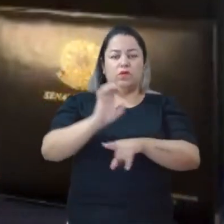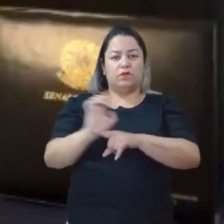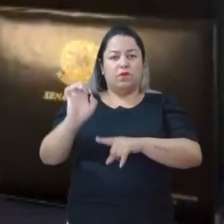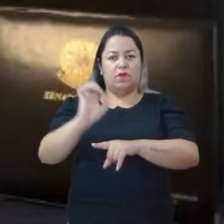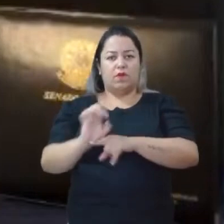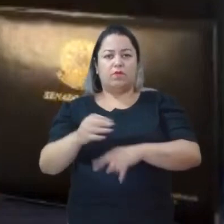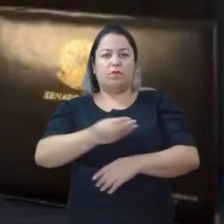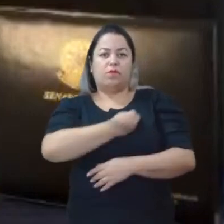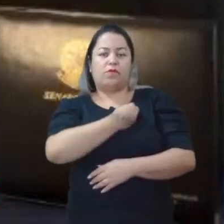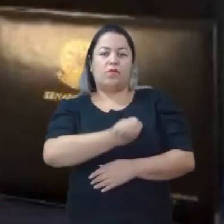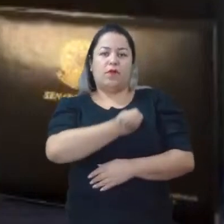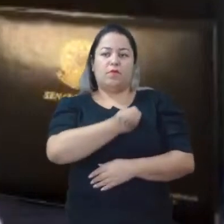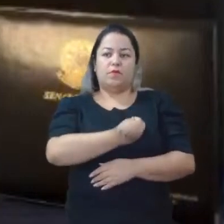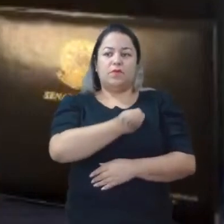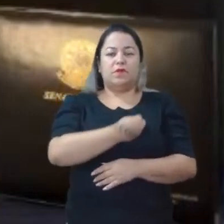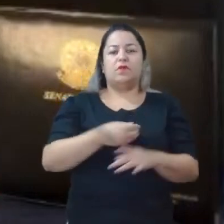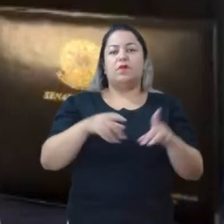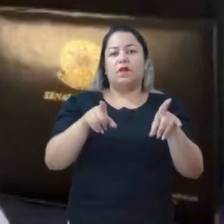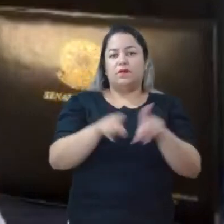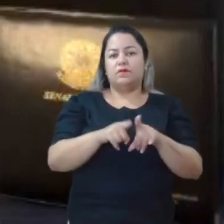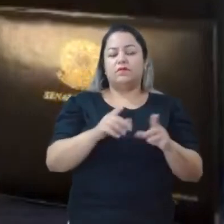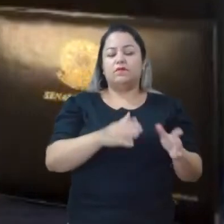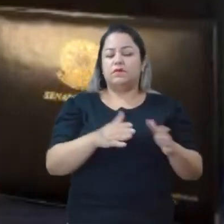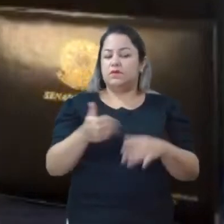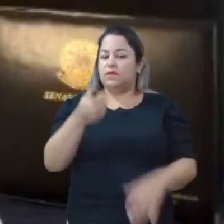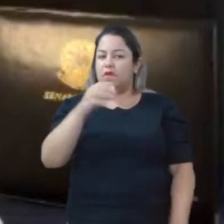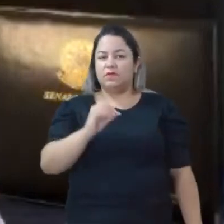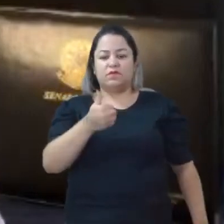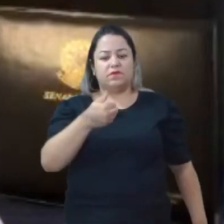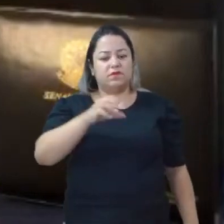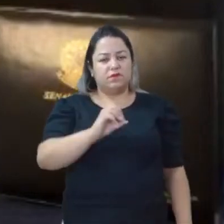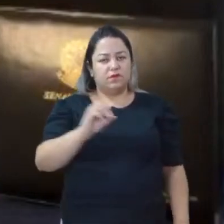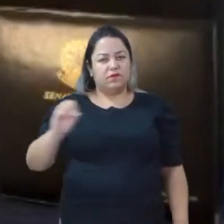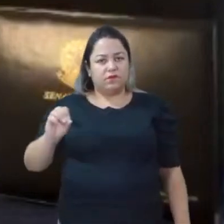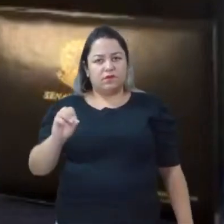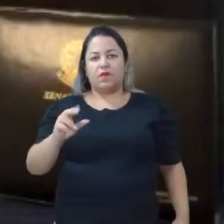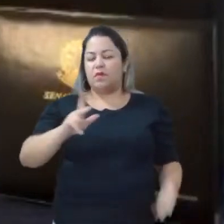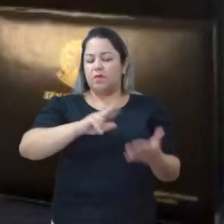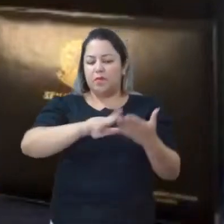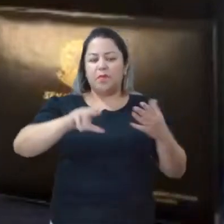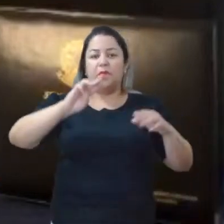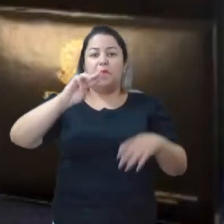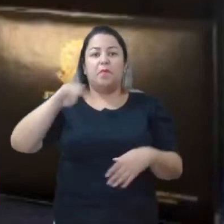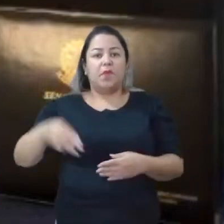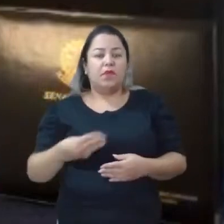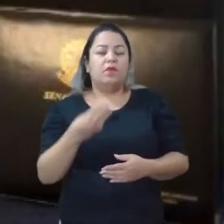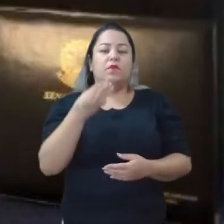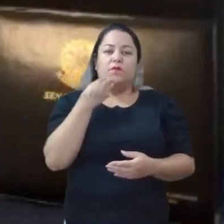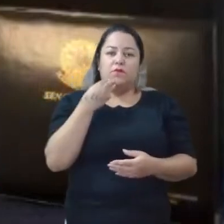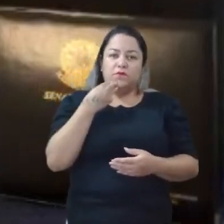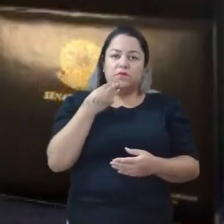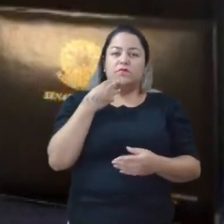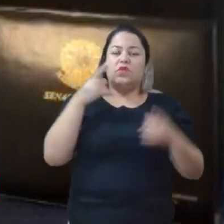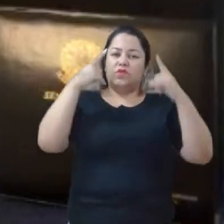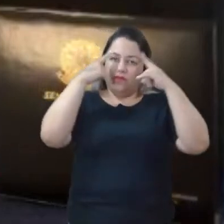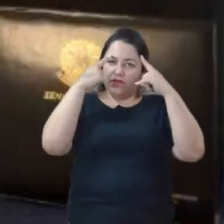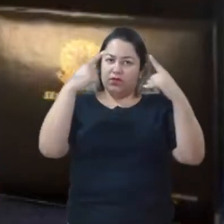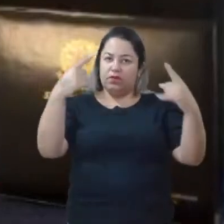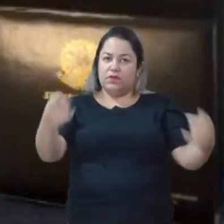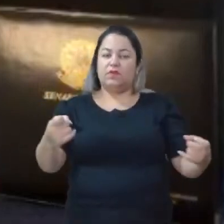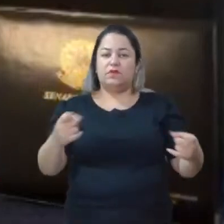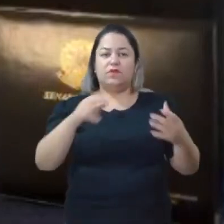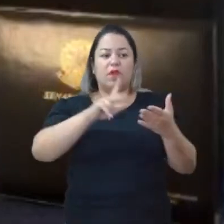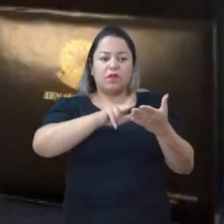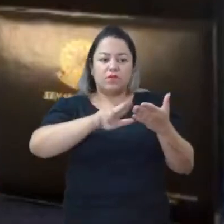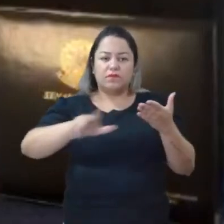tivemos não um caso, não 10 casos, não 100 casos, mas milhares de casos de violência de